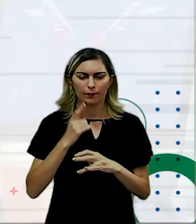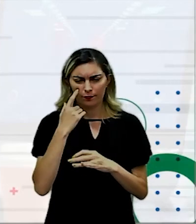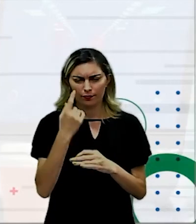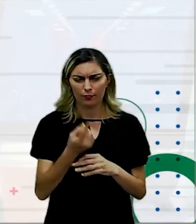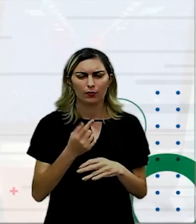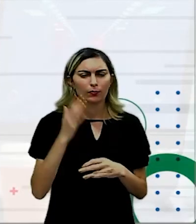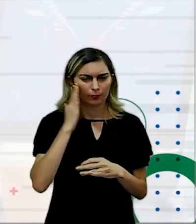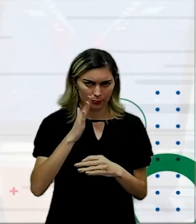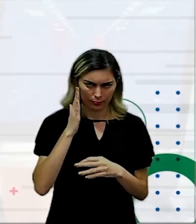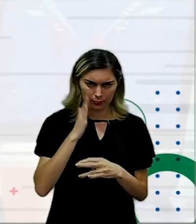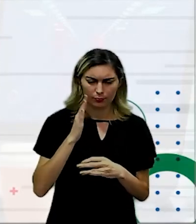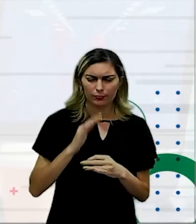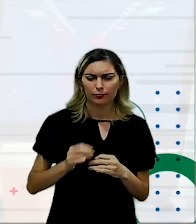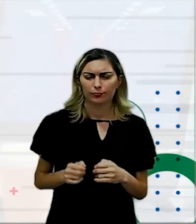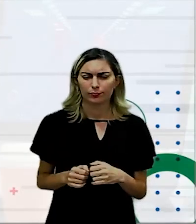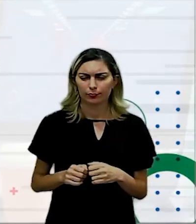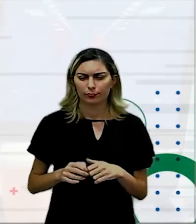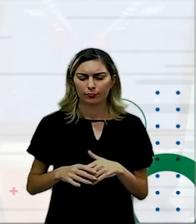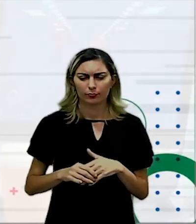entendeu?